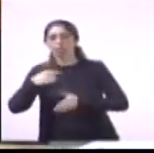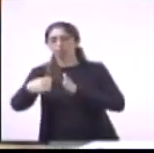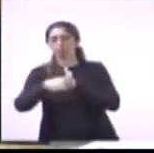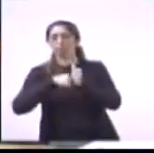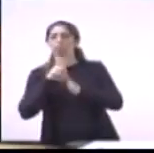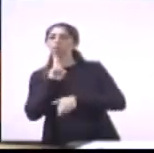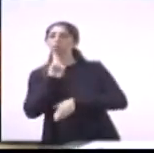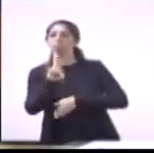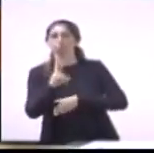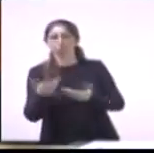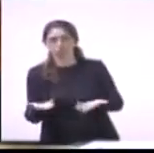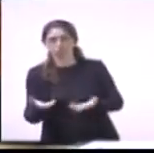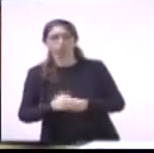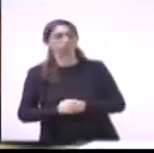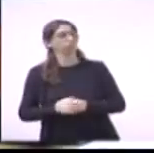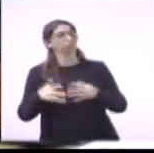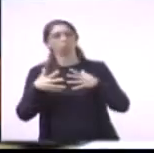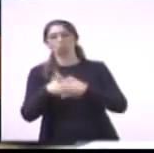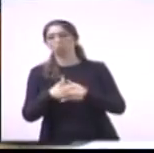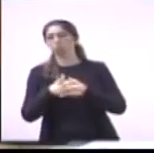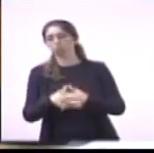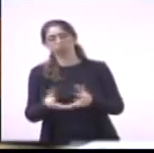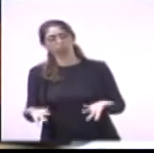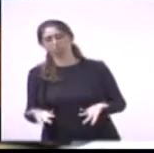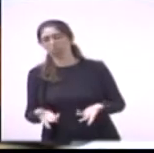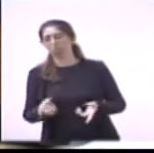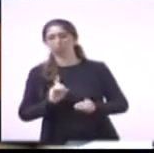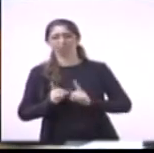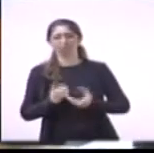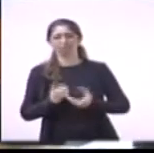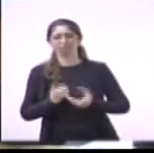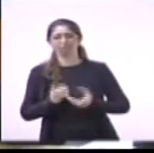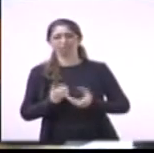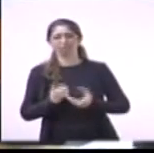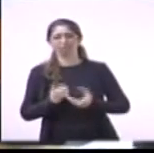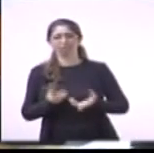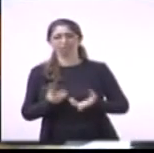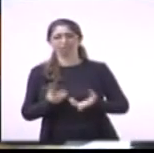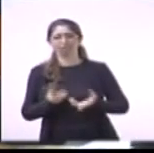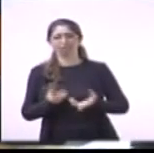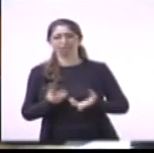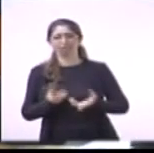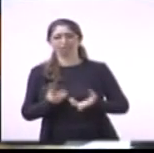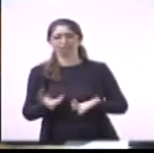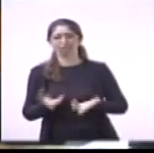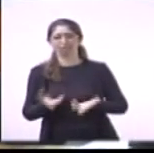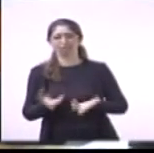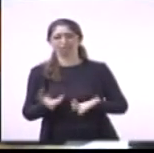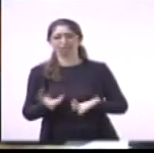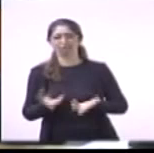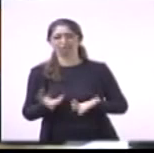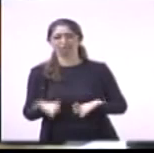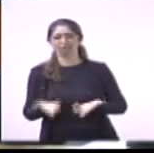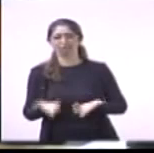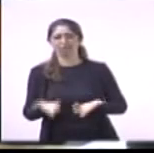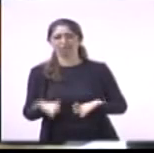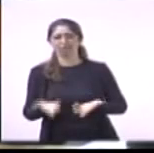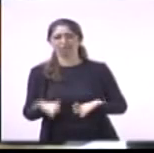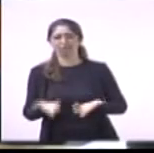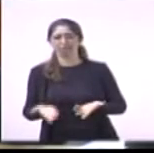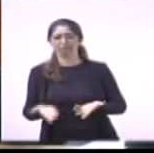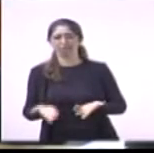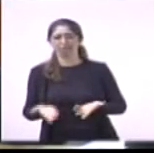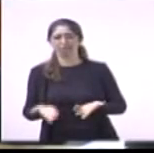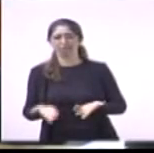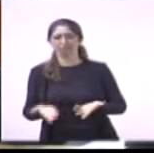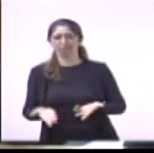infundir homossexualismo, lesbianismo dentro das salas. Isso é equivocado, isso é uma maneira